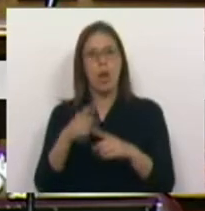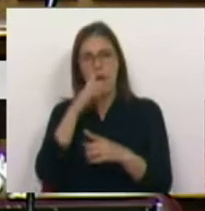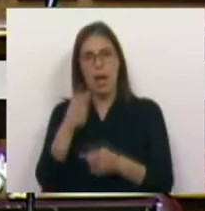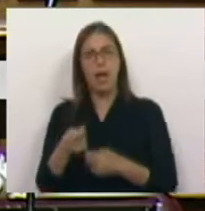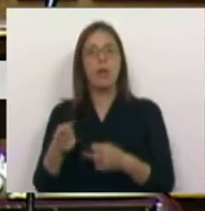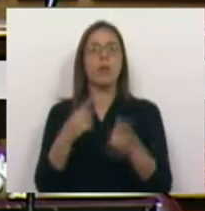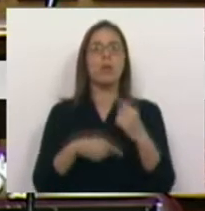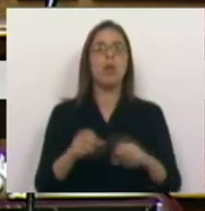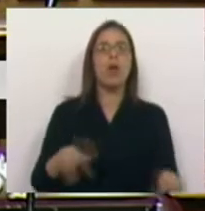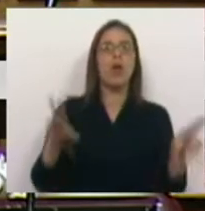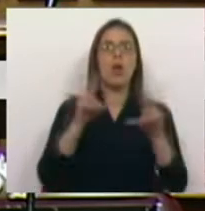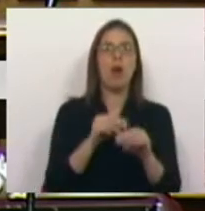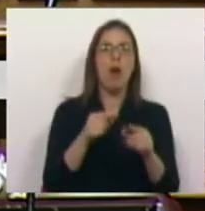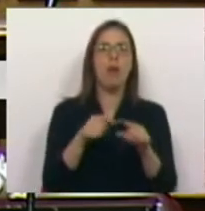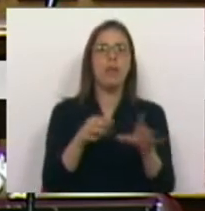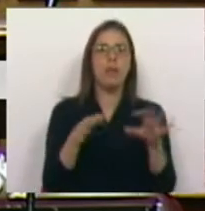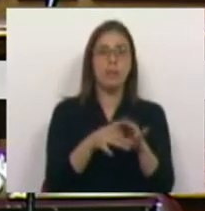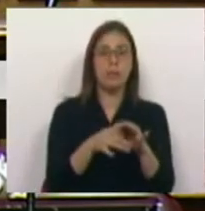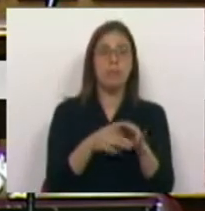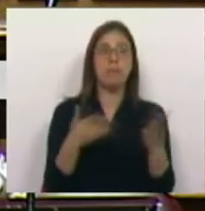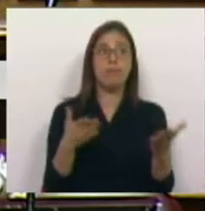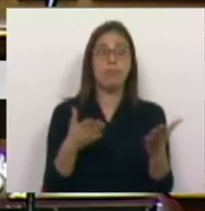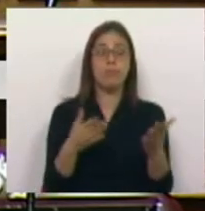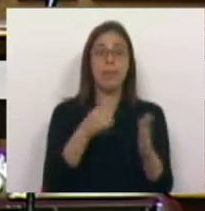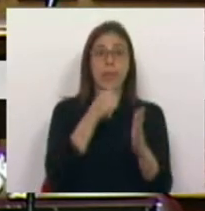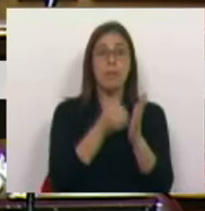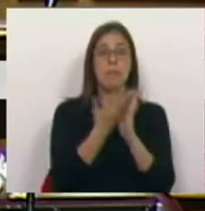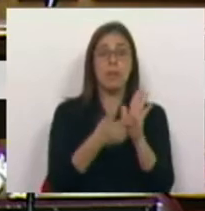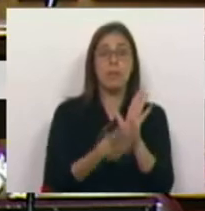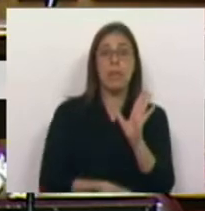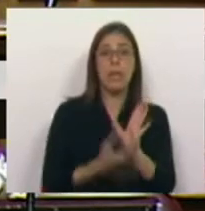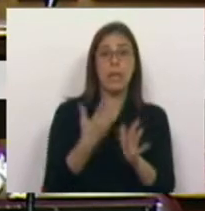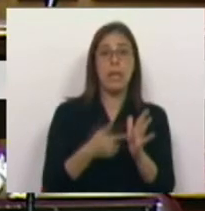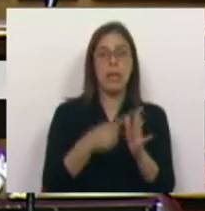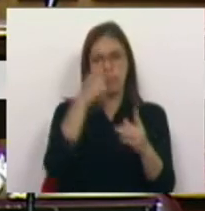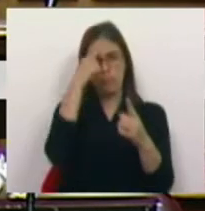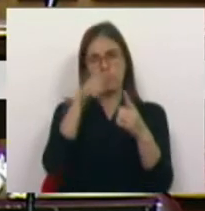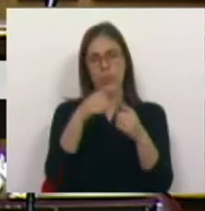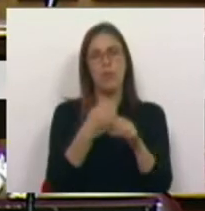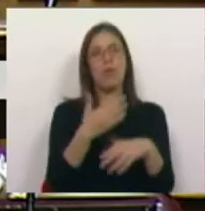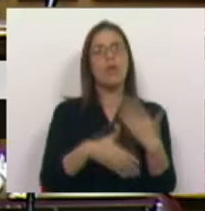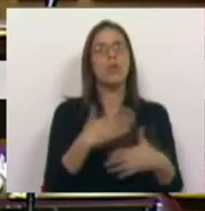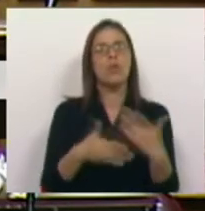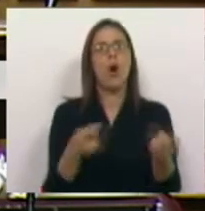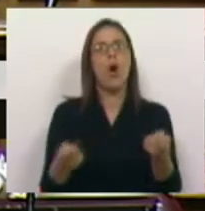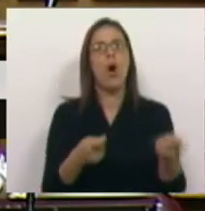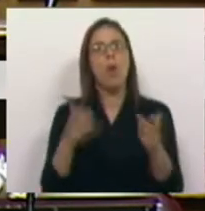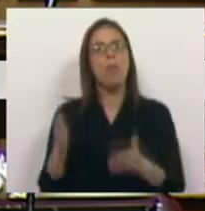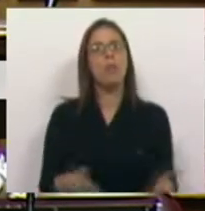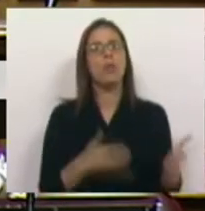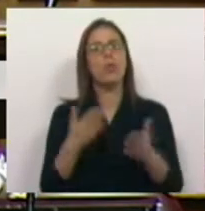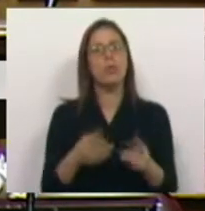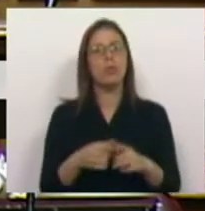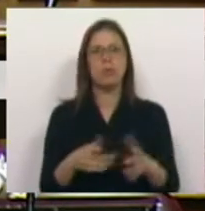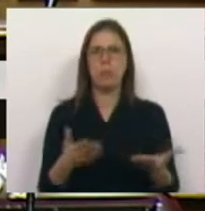e para as novas fileiras. Até a medida que é criada para financiar o funcionamento das organizações de produtores